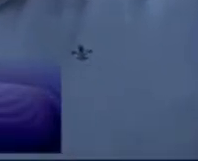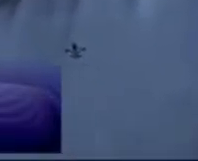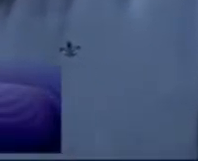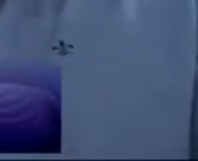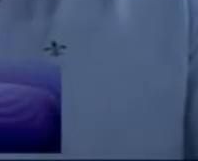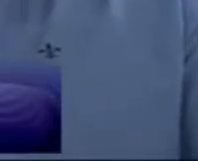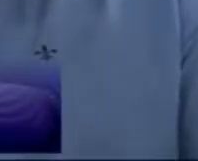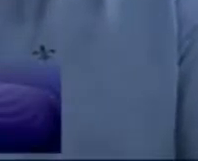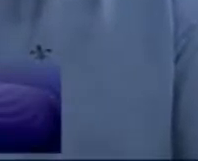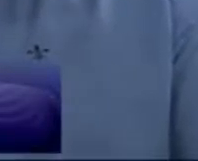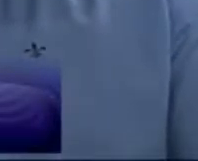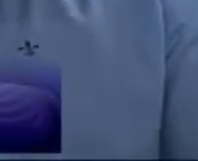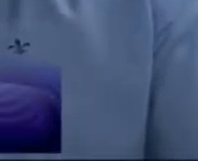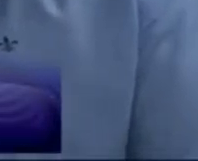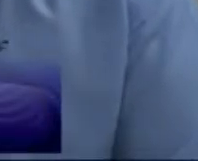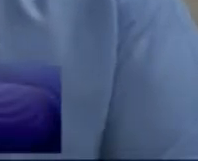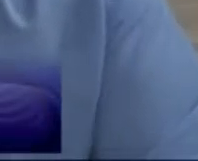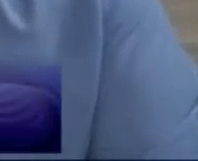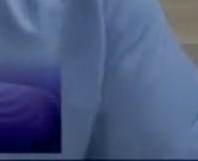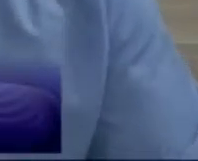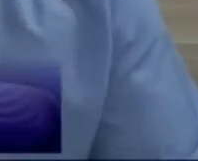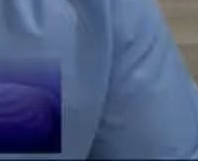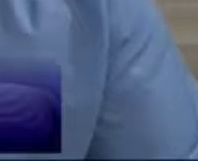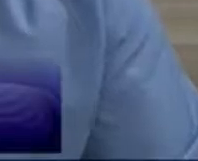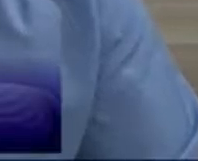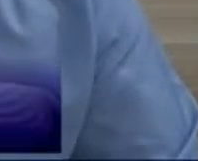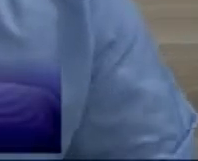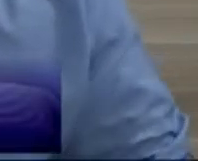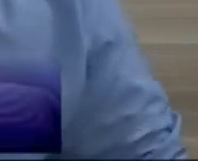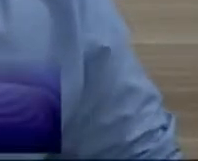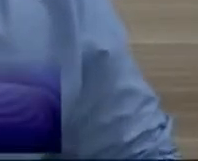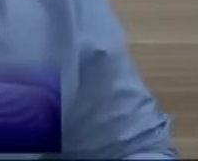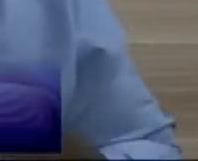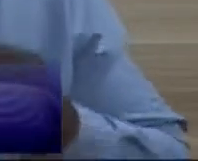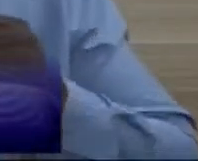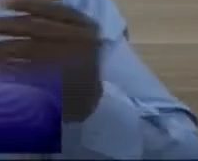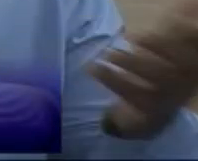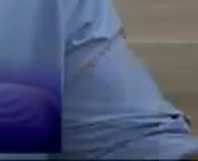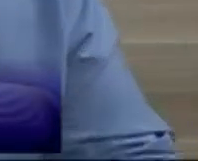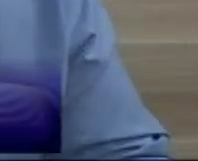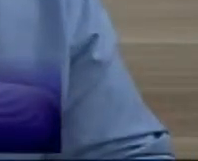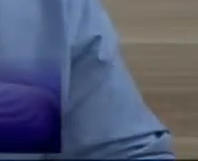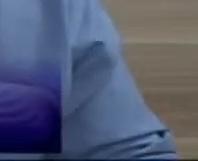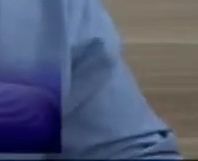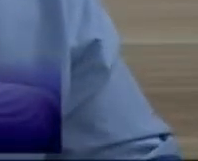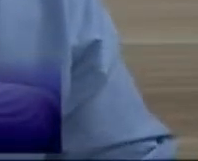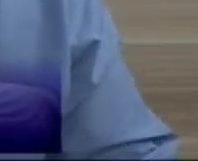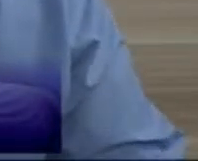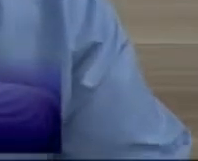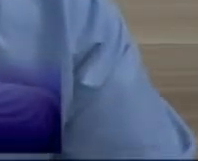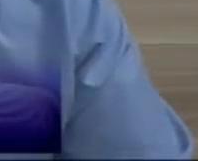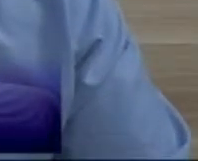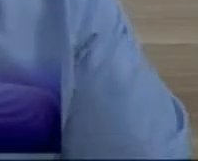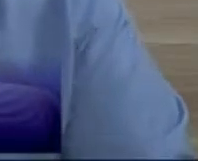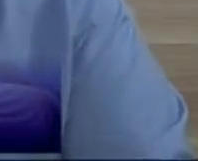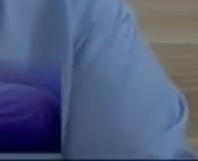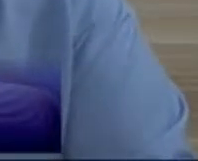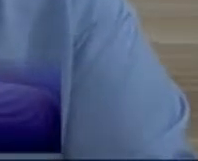banalizar a convocação de audiência pública, mas sim trazer um pouco mais para perto